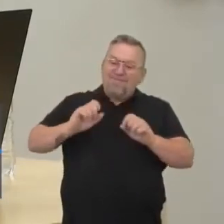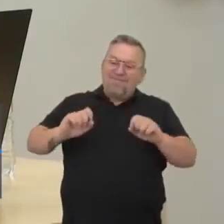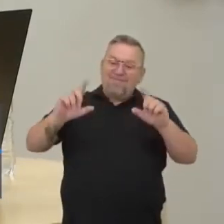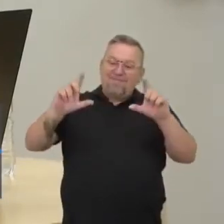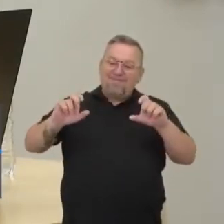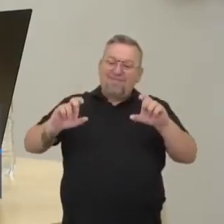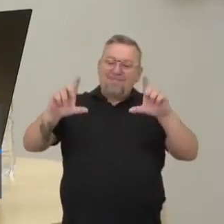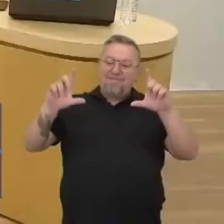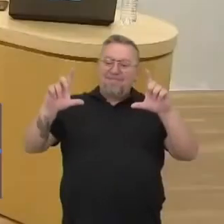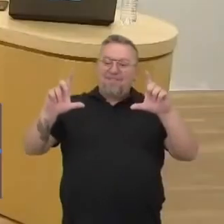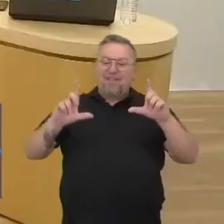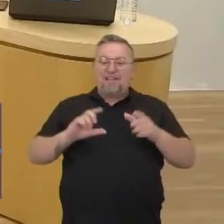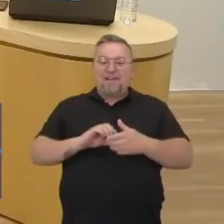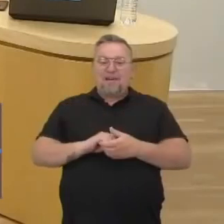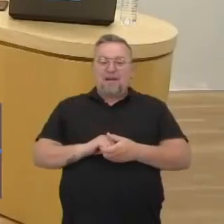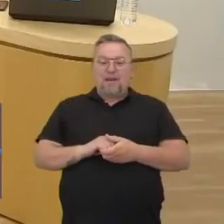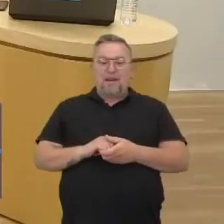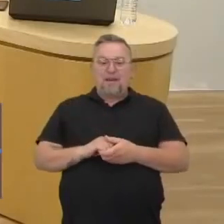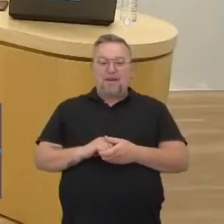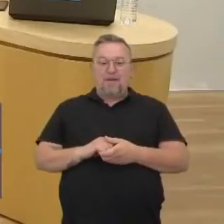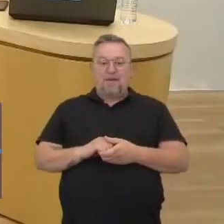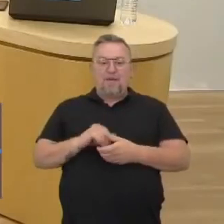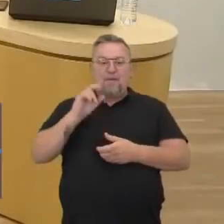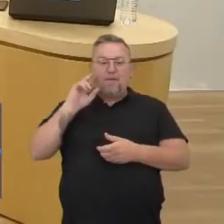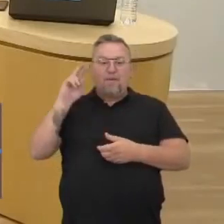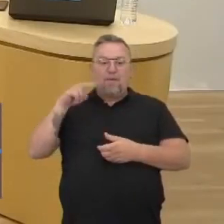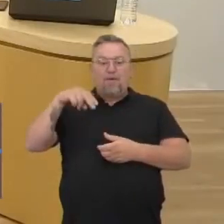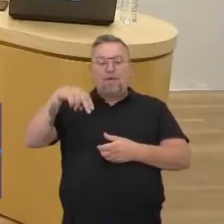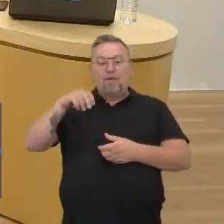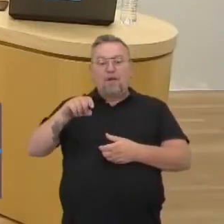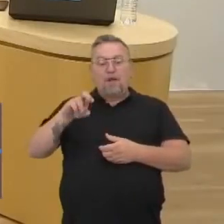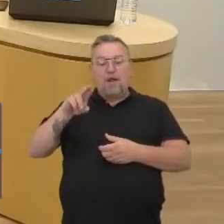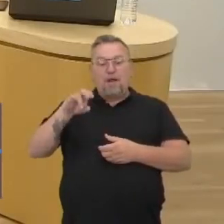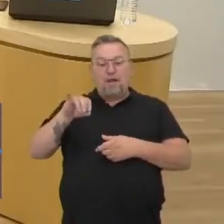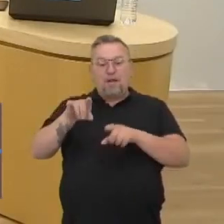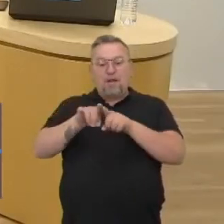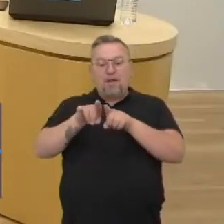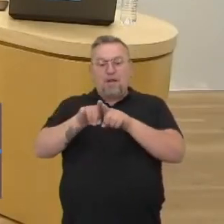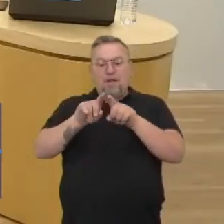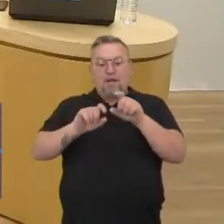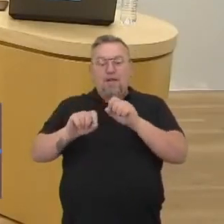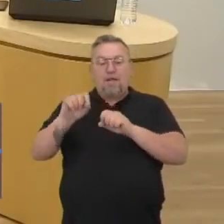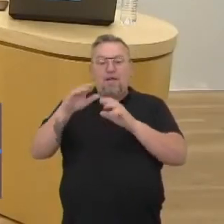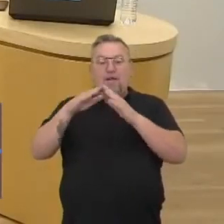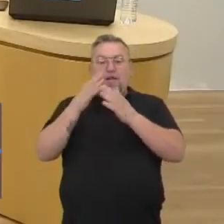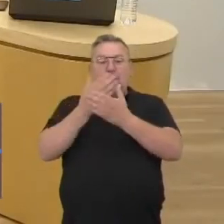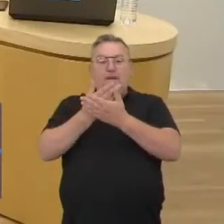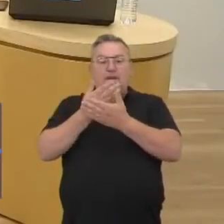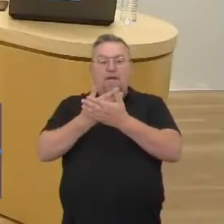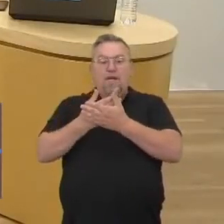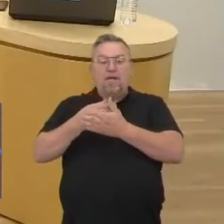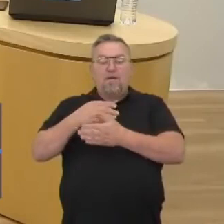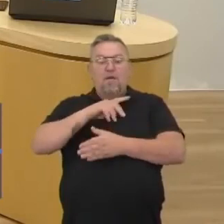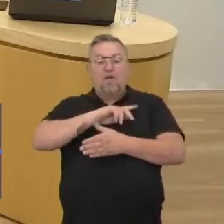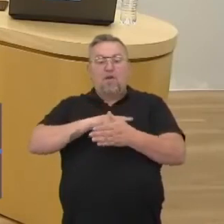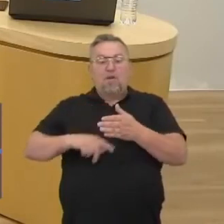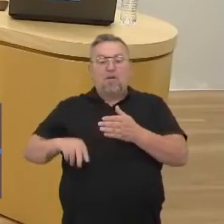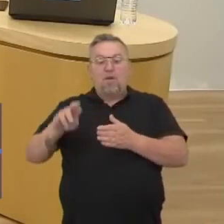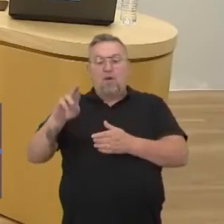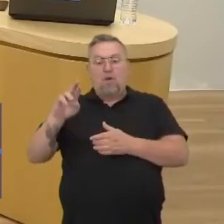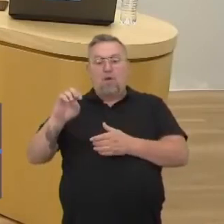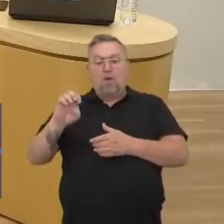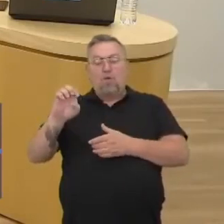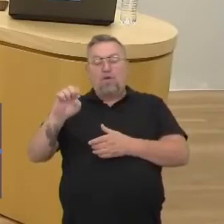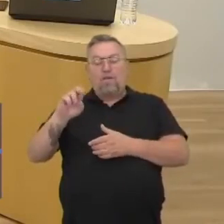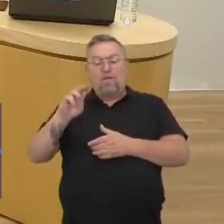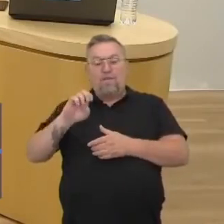tal. Que bom. Olha, eu estou vendo aqui a Nelly, é isso? Lá da escola Presidente Roosevelt. Olha, o